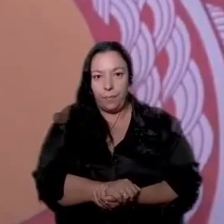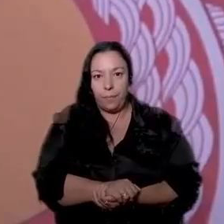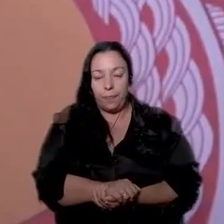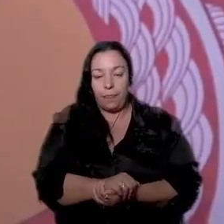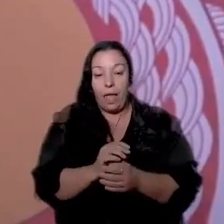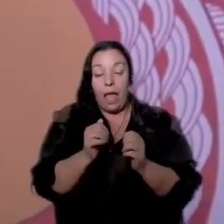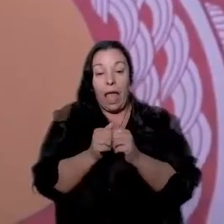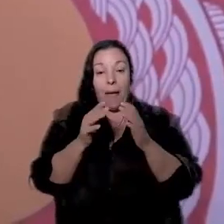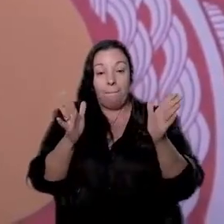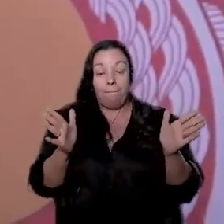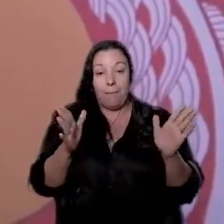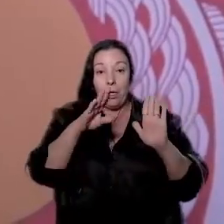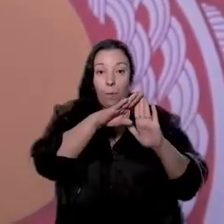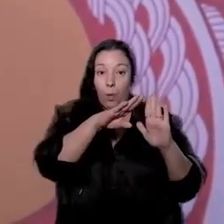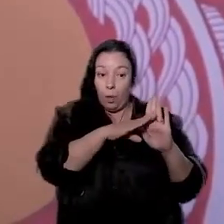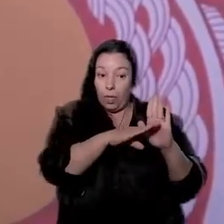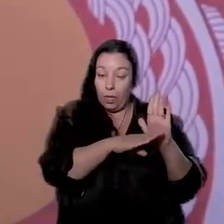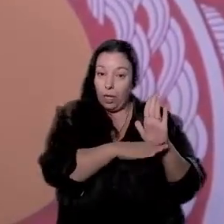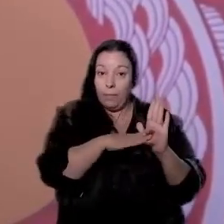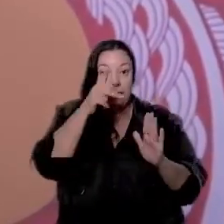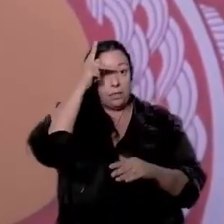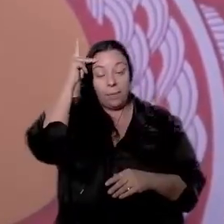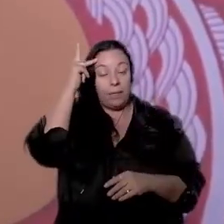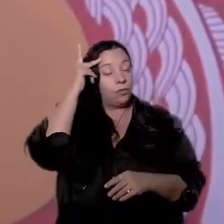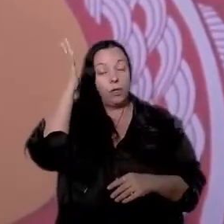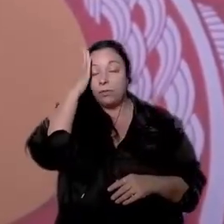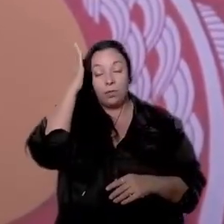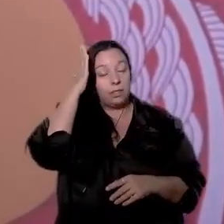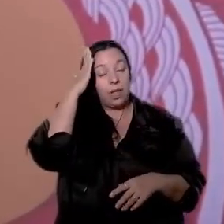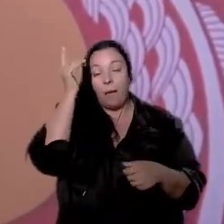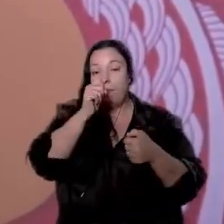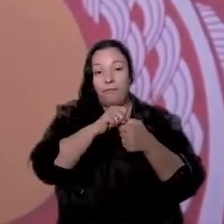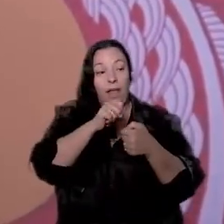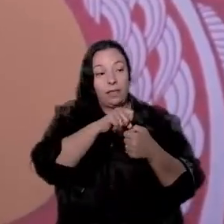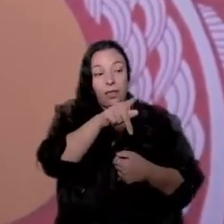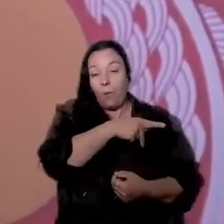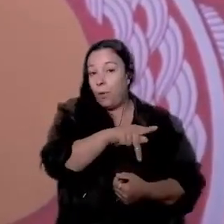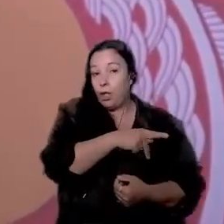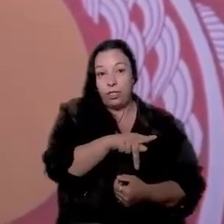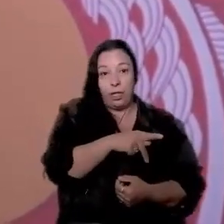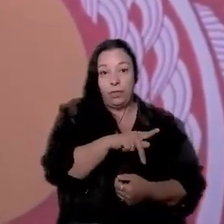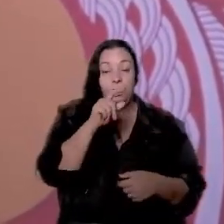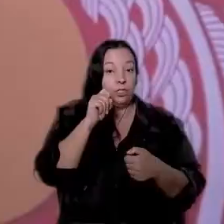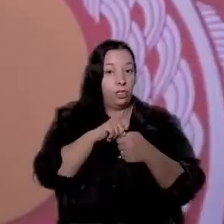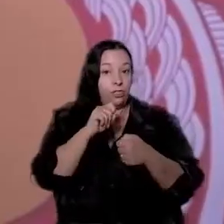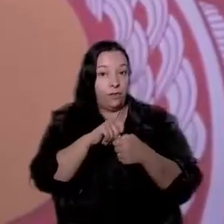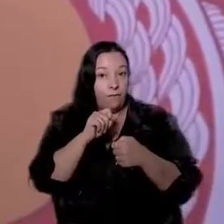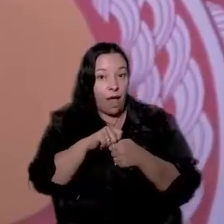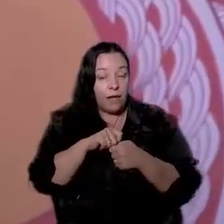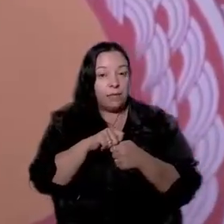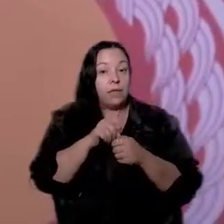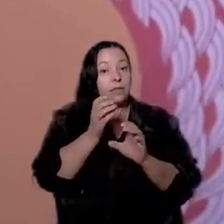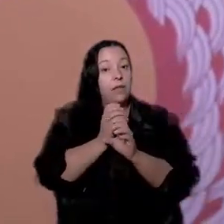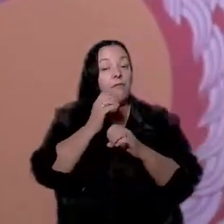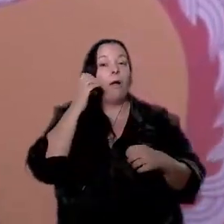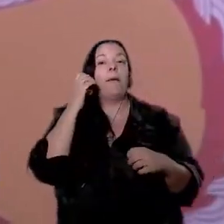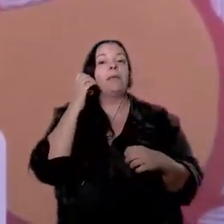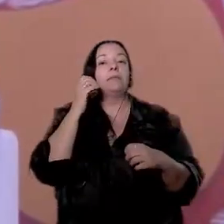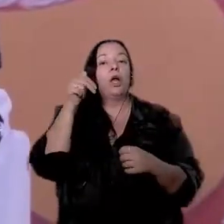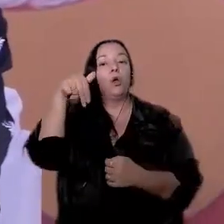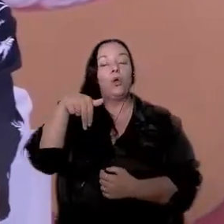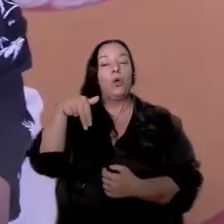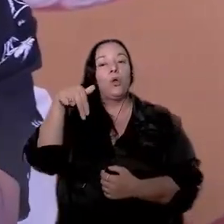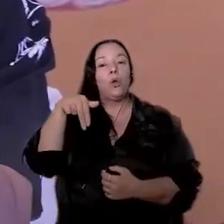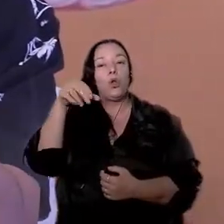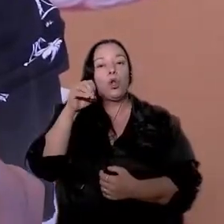gente abrir um programa se as pessoas não sabem fazer o projeto. E aí a gente faz esta formação. No Norte, nós